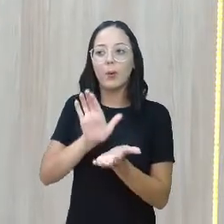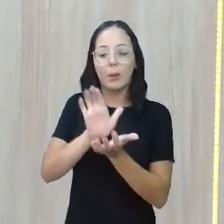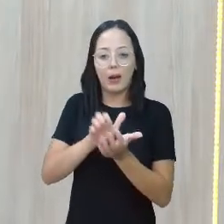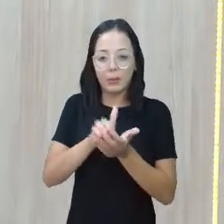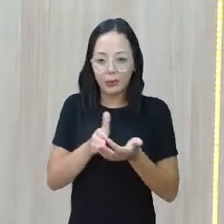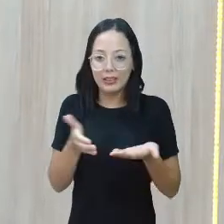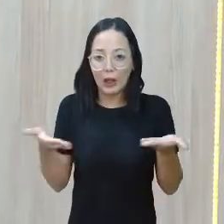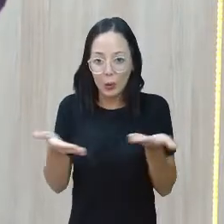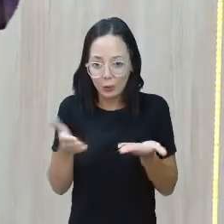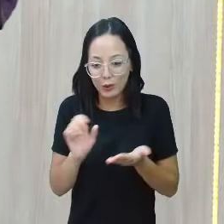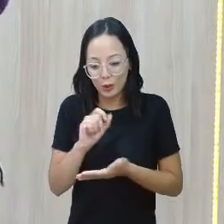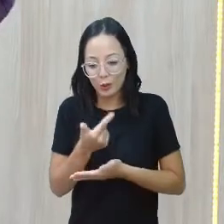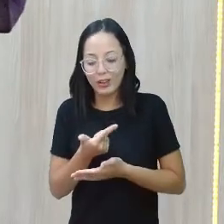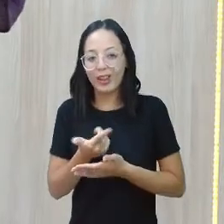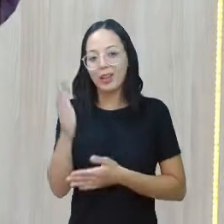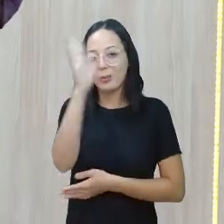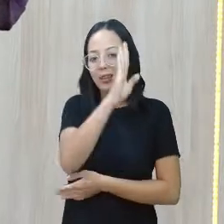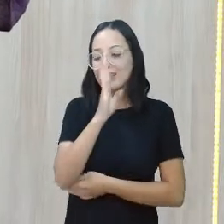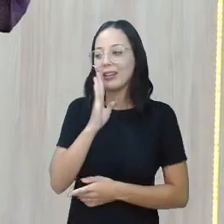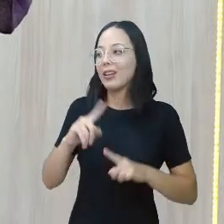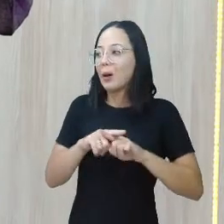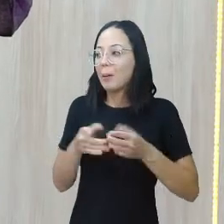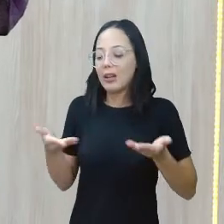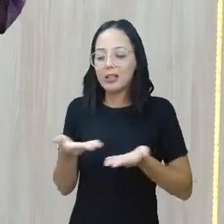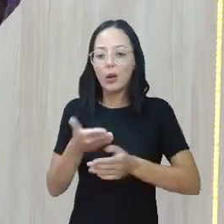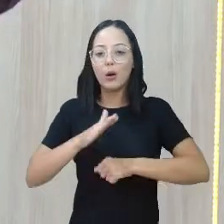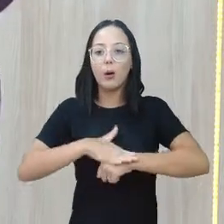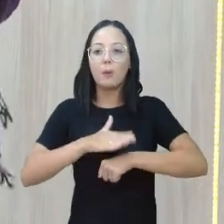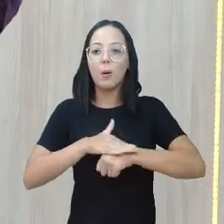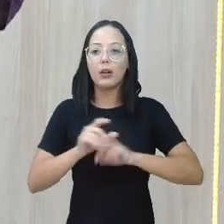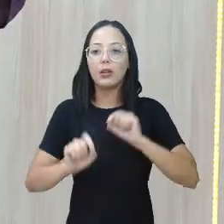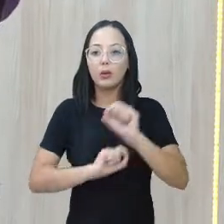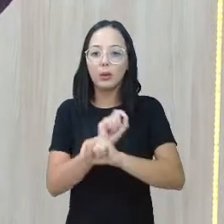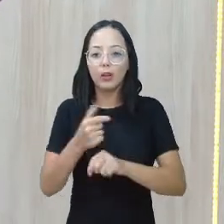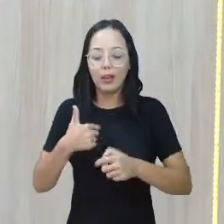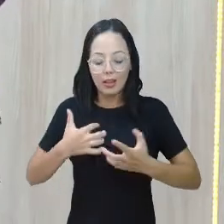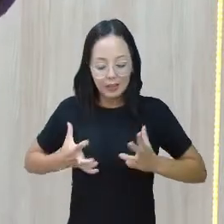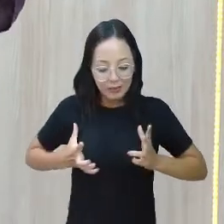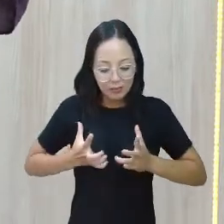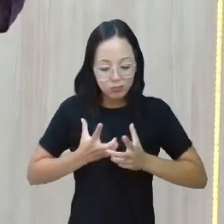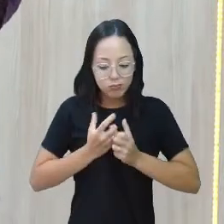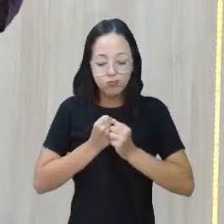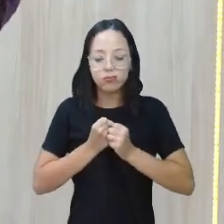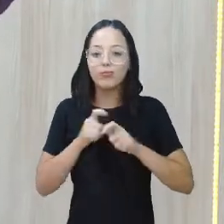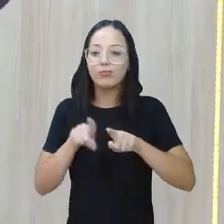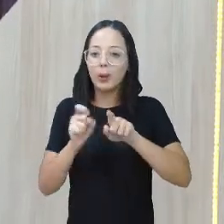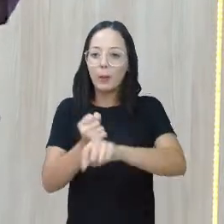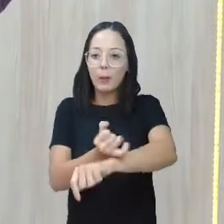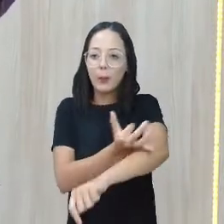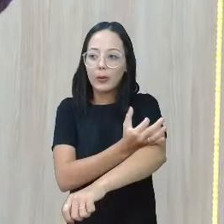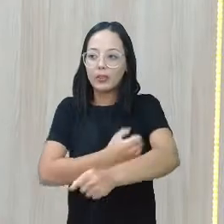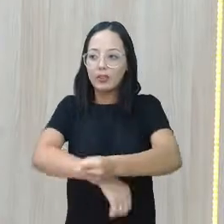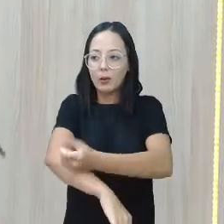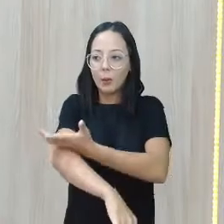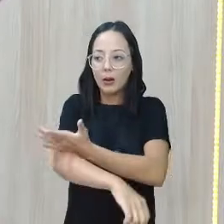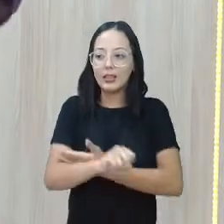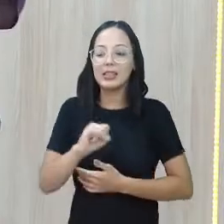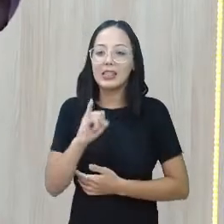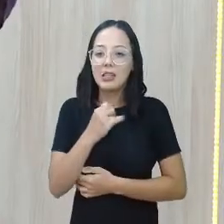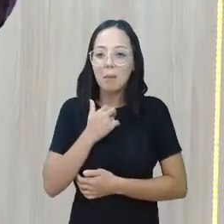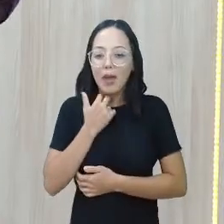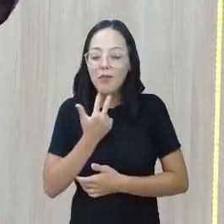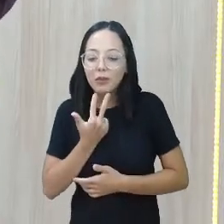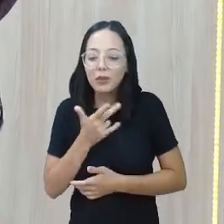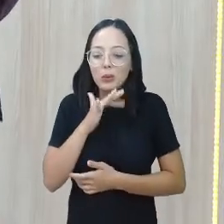hoje, mas como brasileira é um momento que me inflama e me emociona. Se minha voz embargar, não liga não,